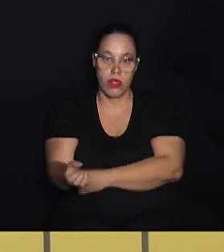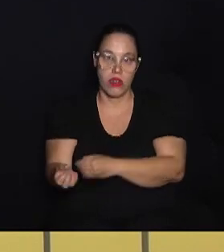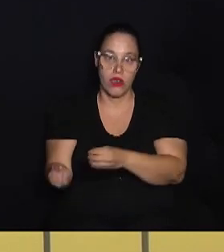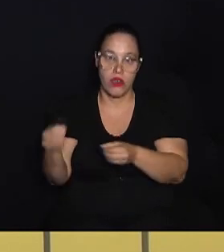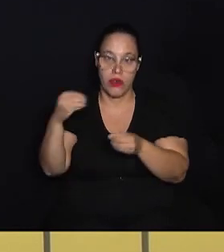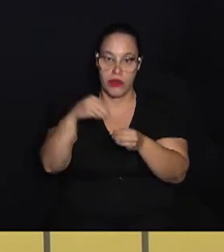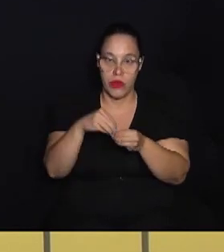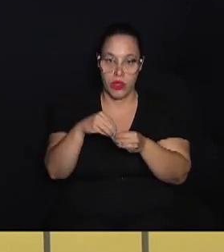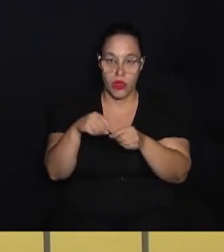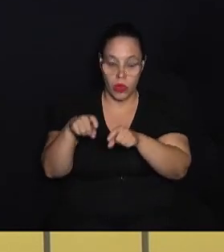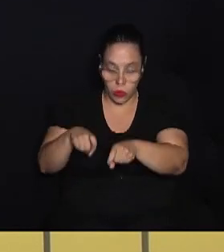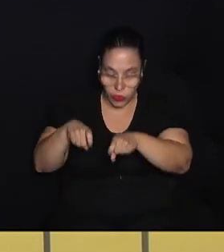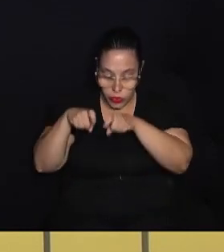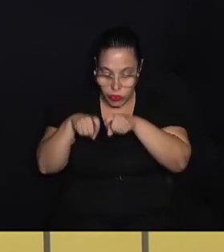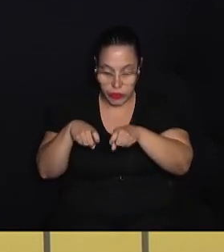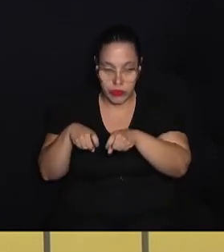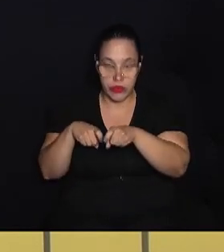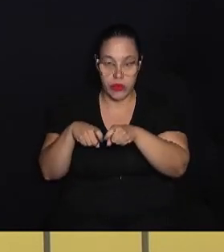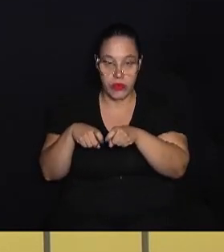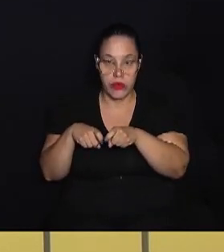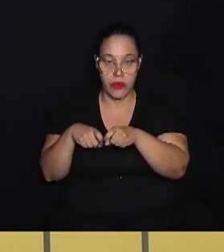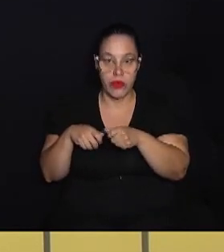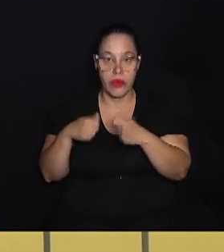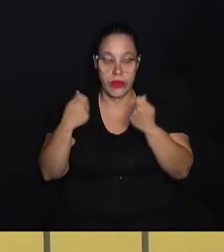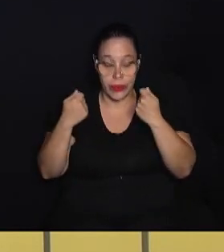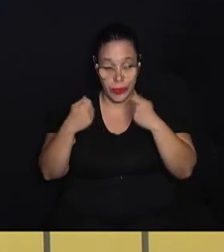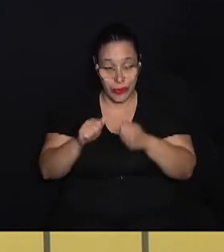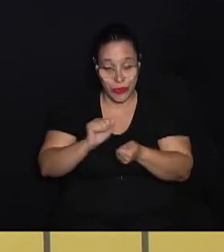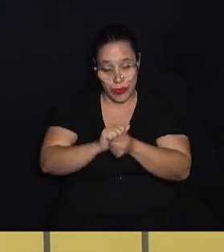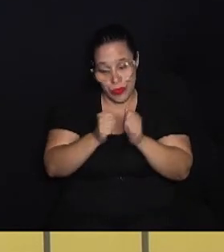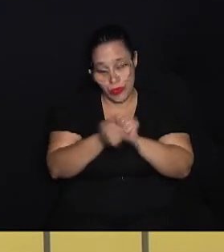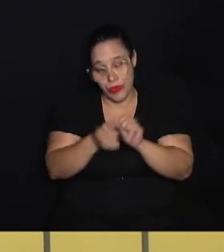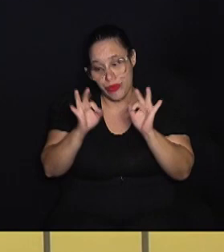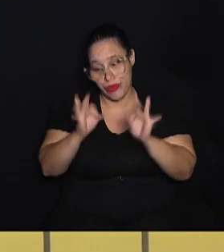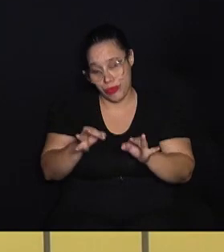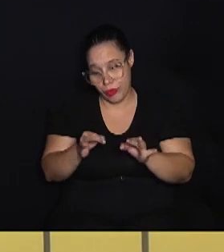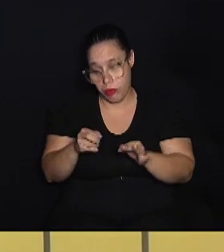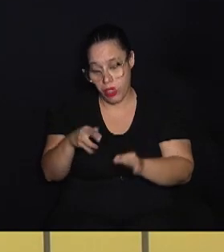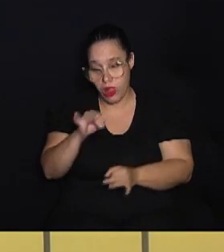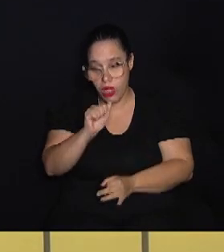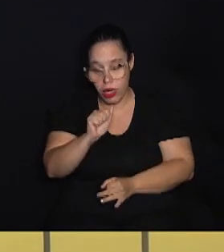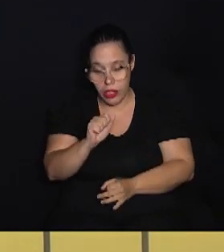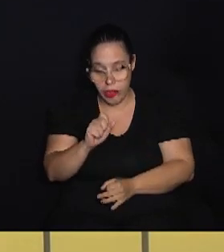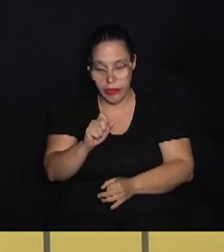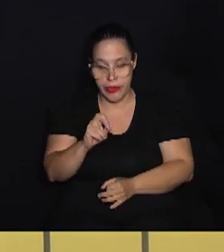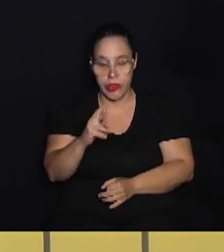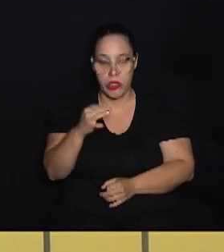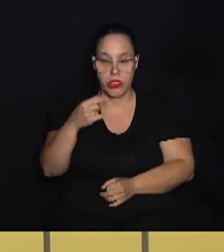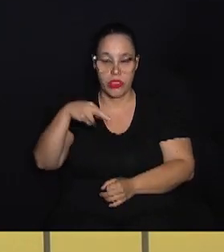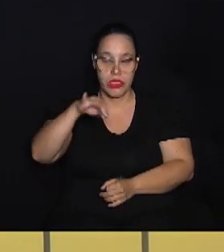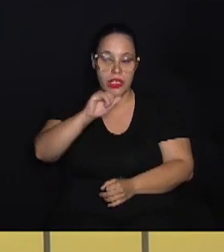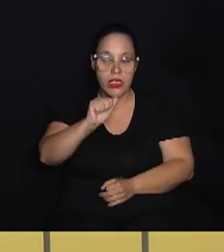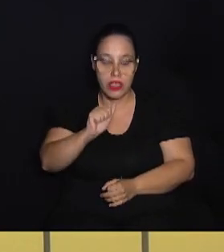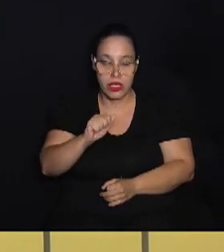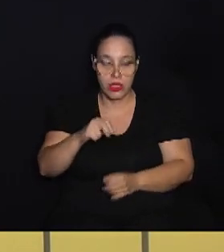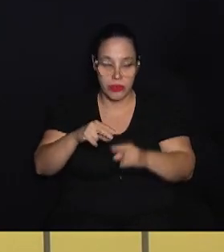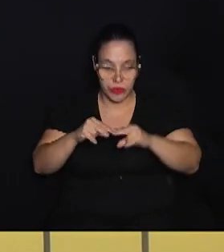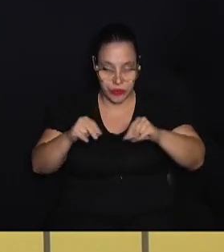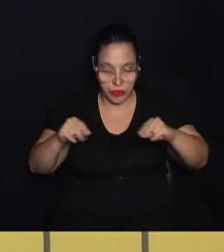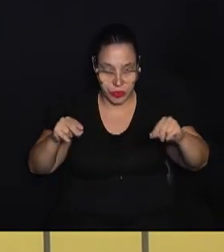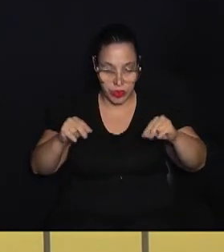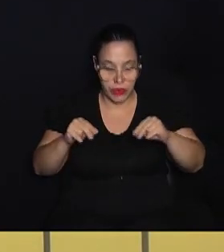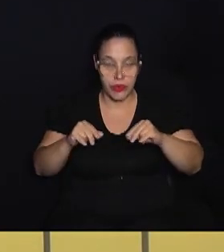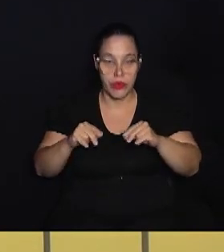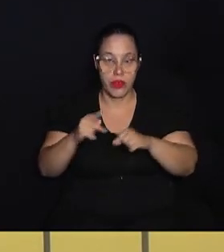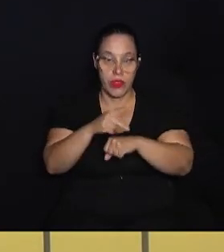colocar uma agricultura e não ter o manejo adequado para manter a matéria orgânica do solo. Então, como a gente é um país